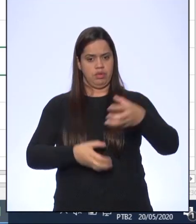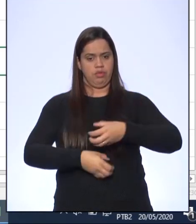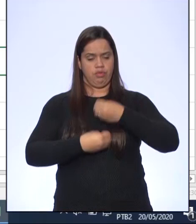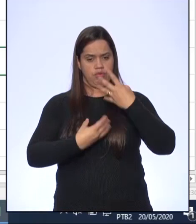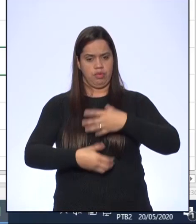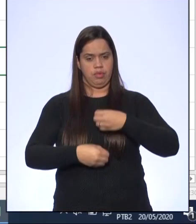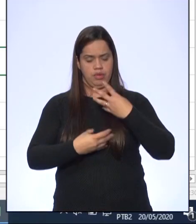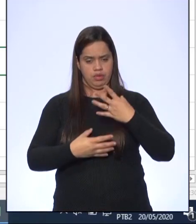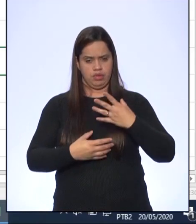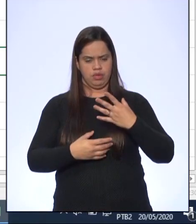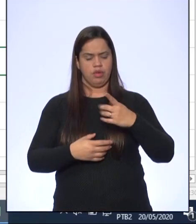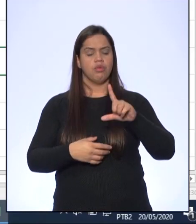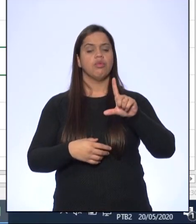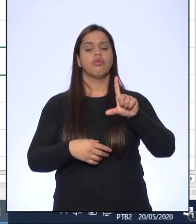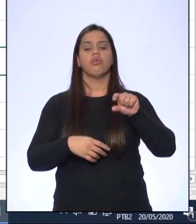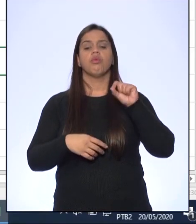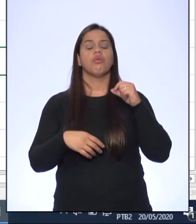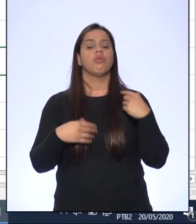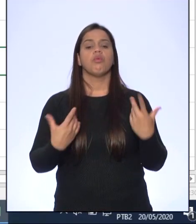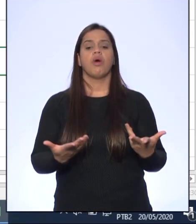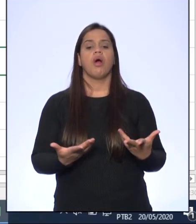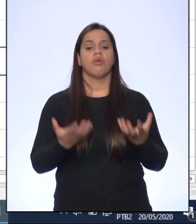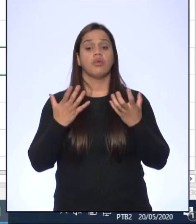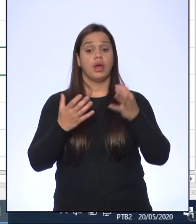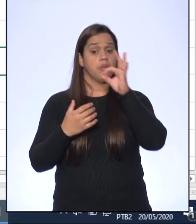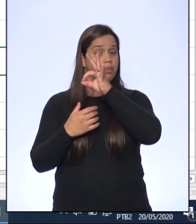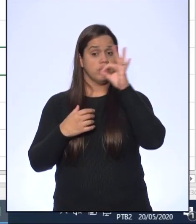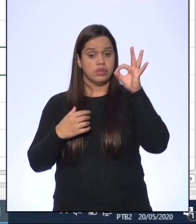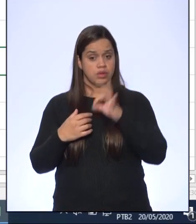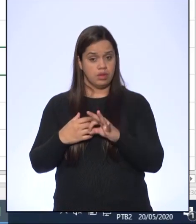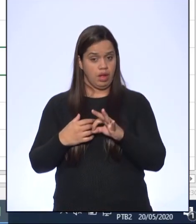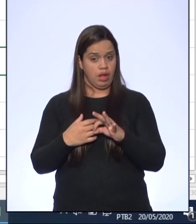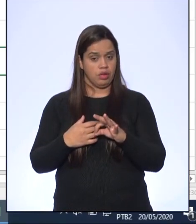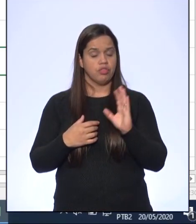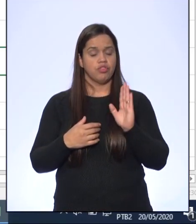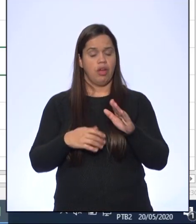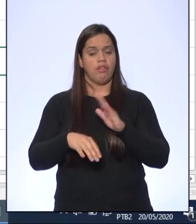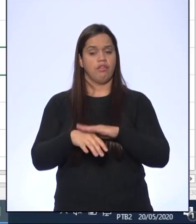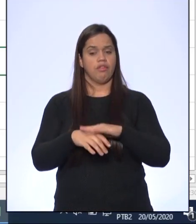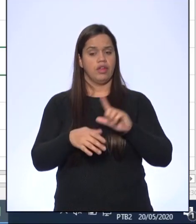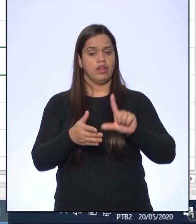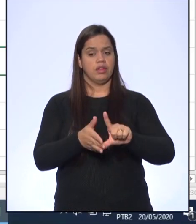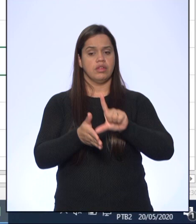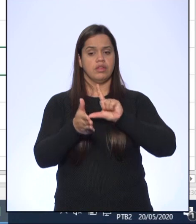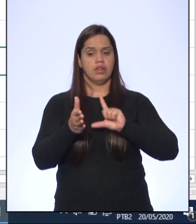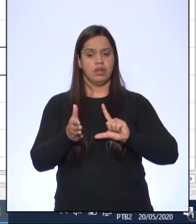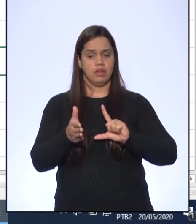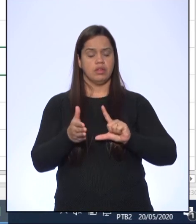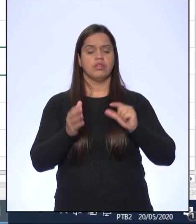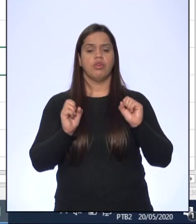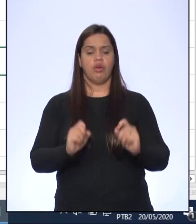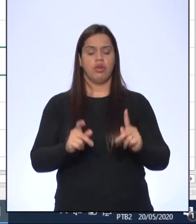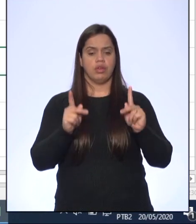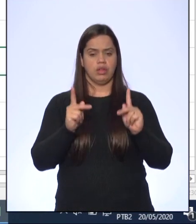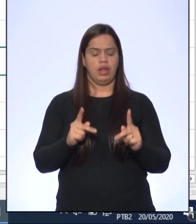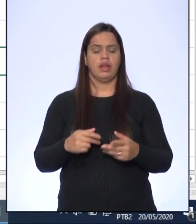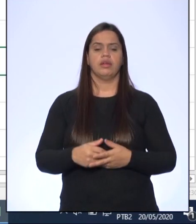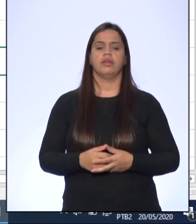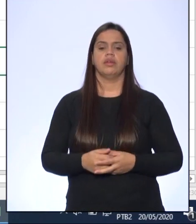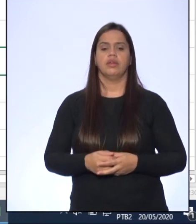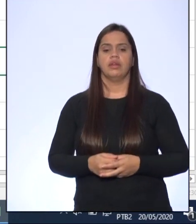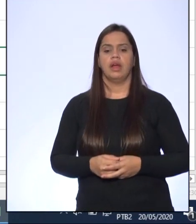dados. Que dados eu quero? Eu quero essas porcentagens, como a gente tinha feito anteriormente. Beleza. Venho